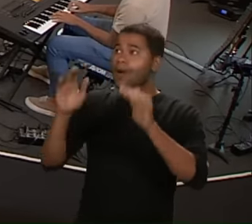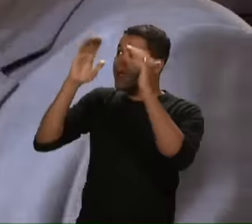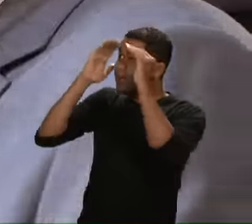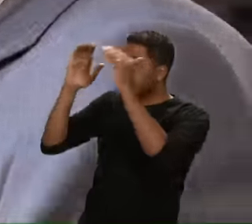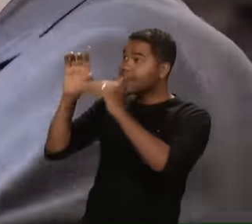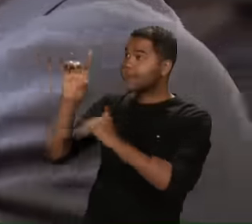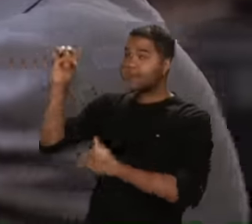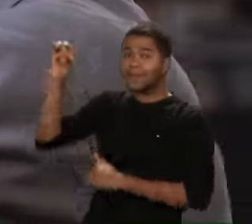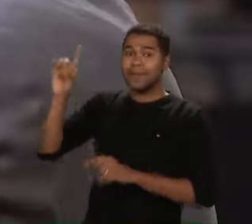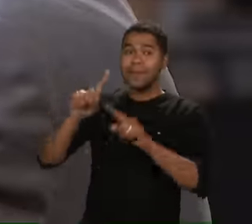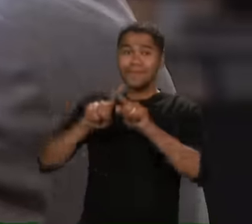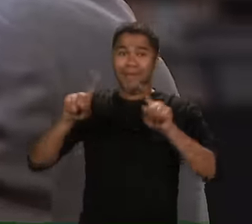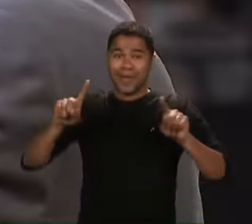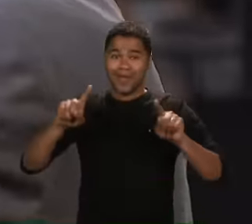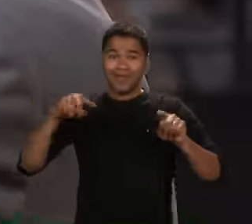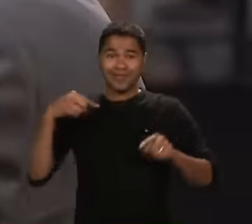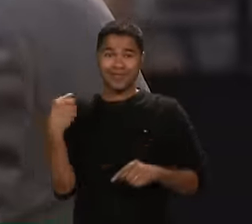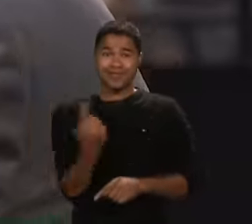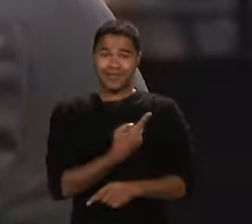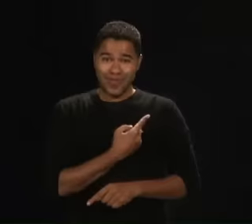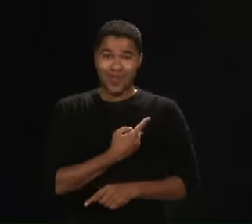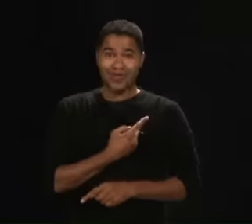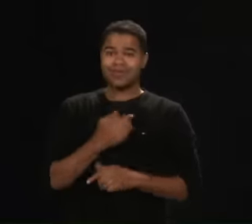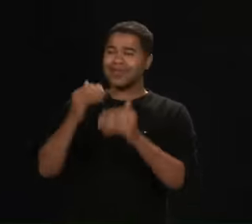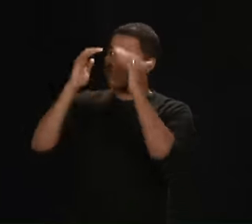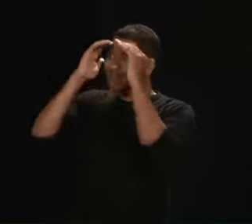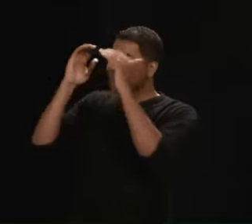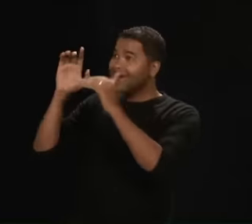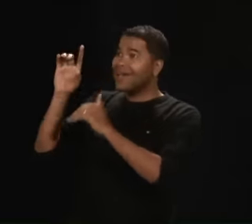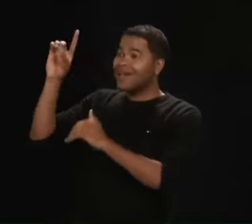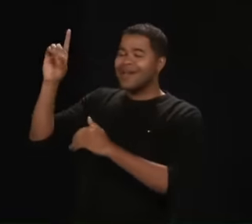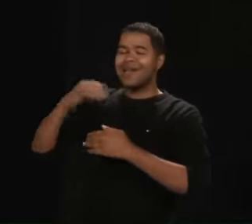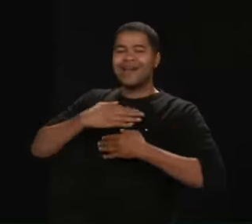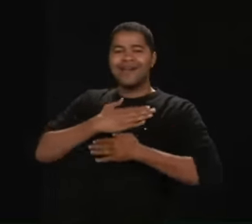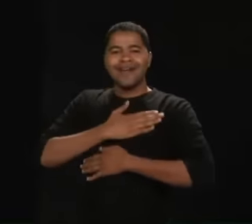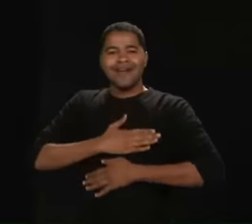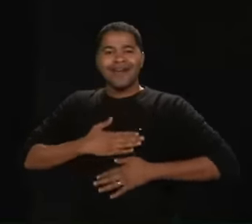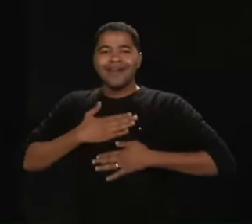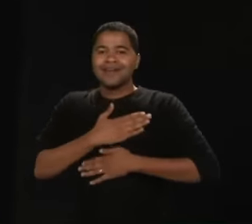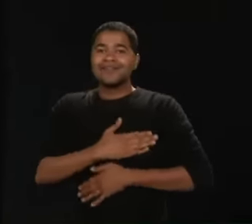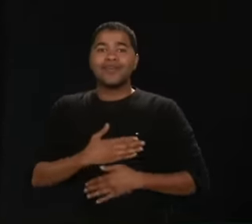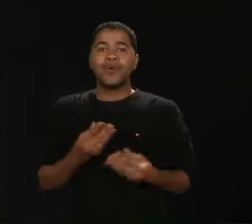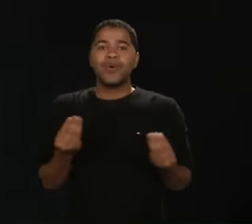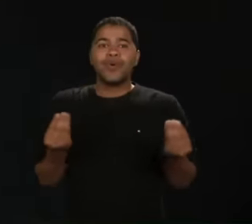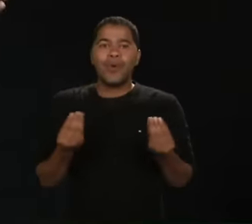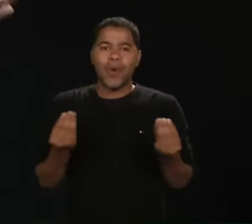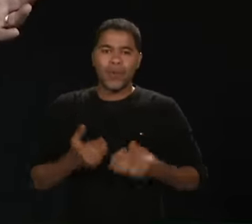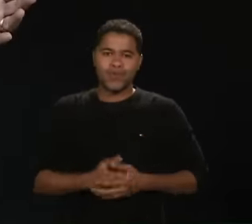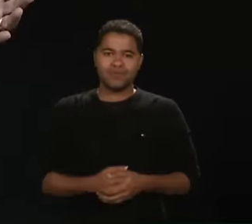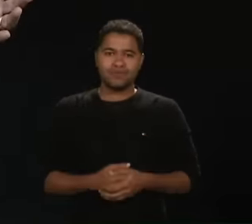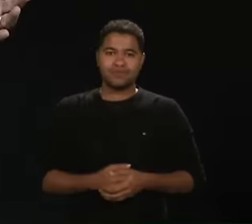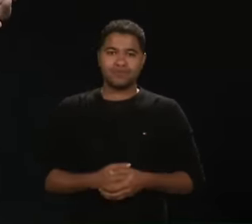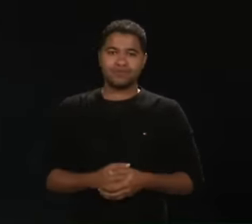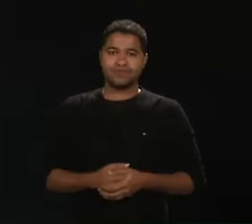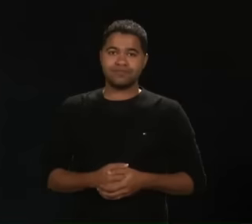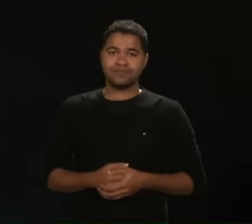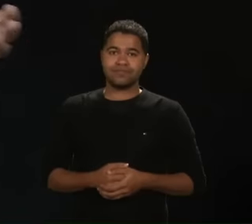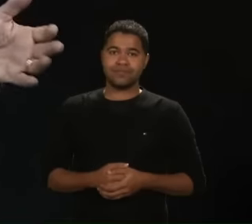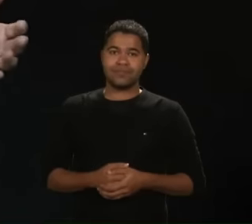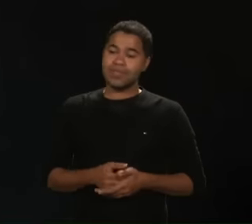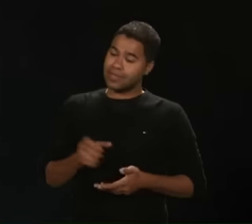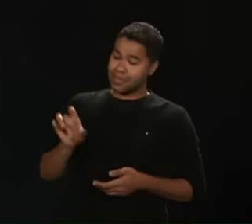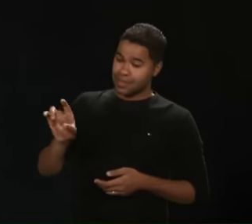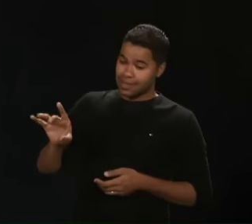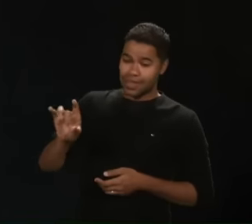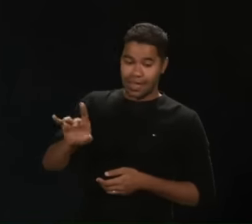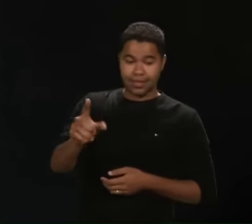Mas quando nós o fazemos, agradamos o Pai. A maneira de agradar o Pai é que eu venho agradar a cada